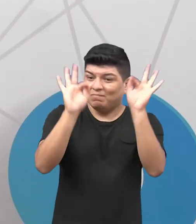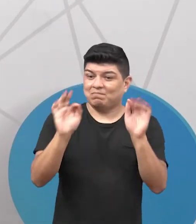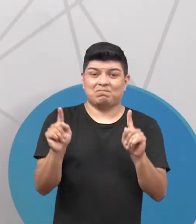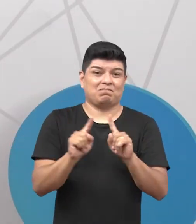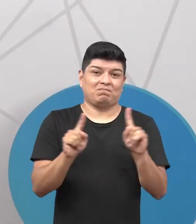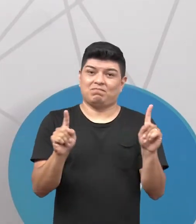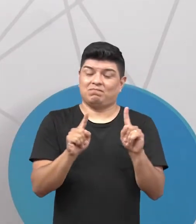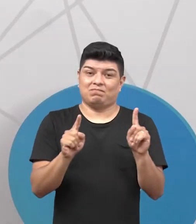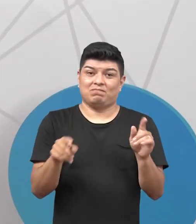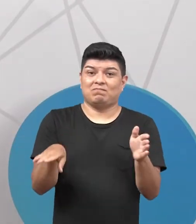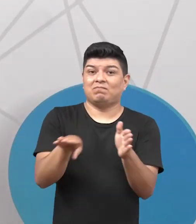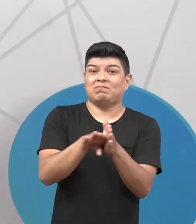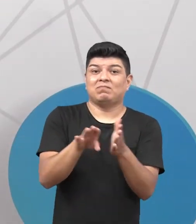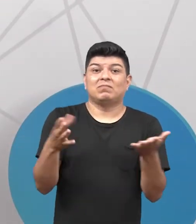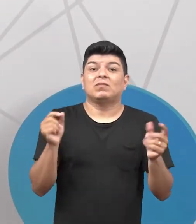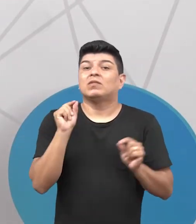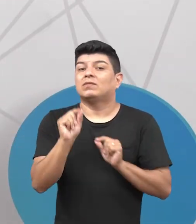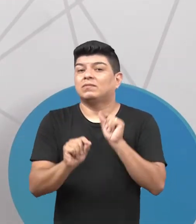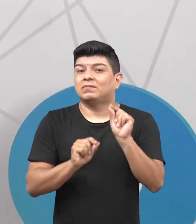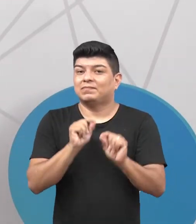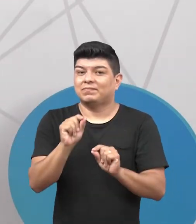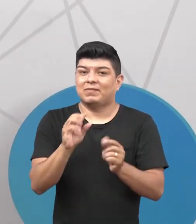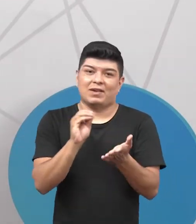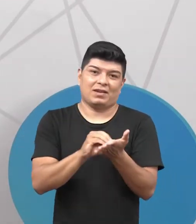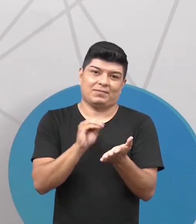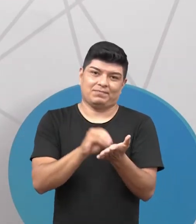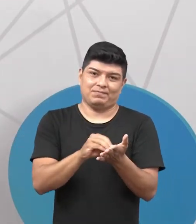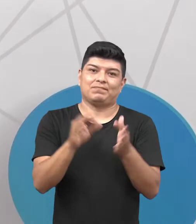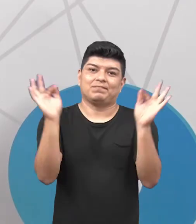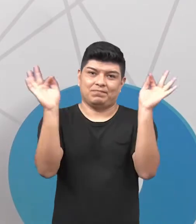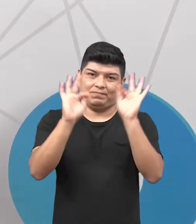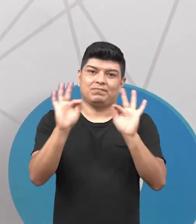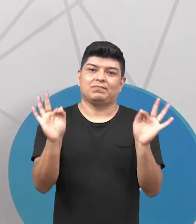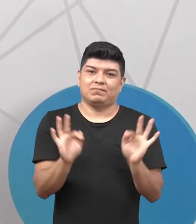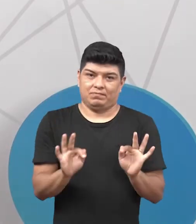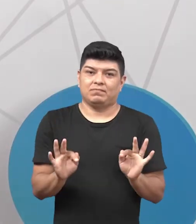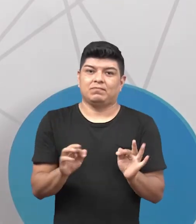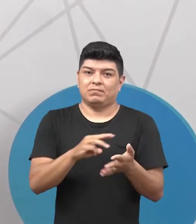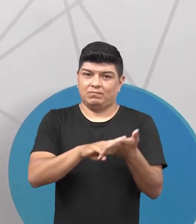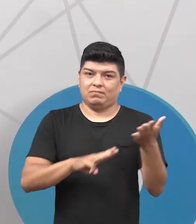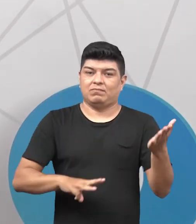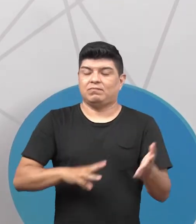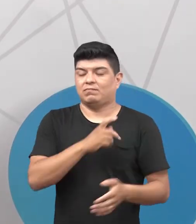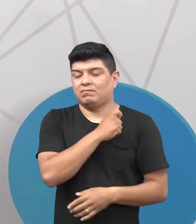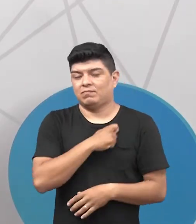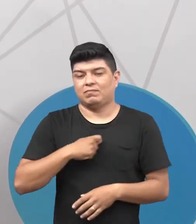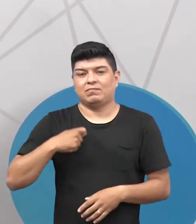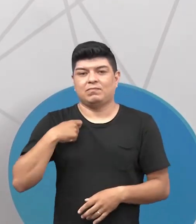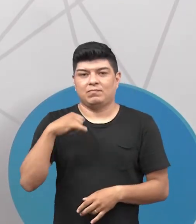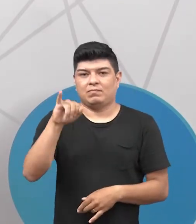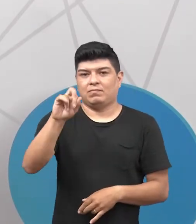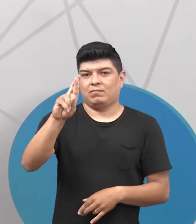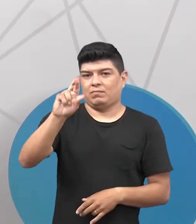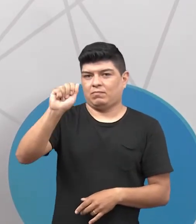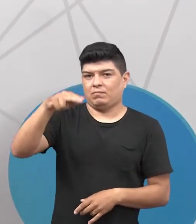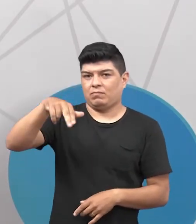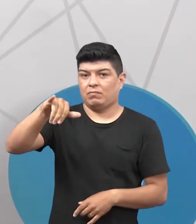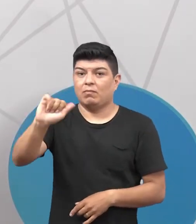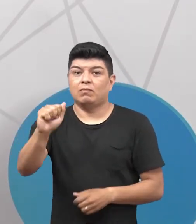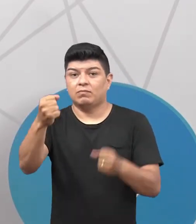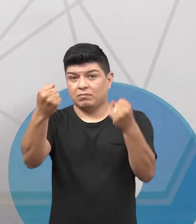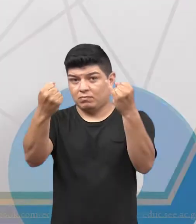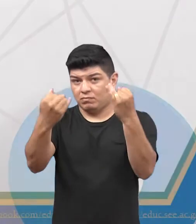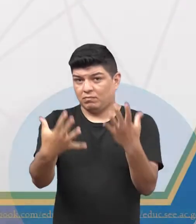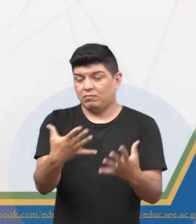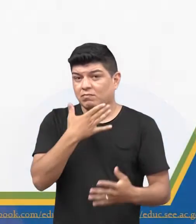vai chegar, logicamente, à infelicidade. Então, o método socrático, a ironia, explicitando